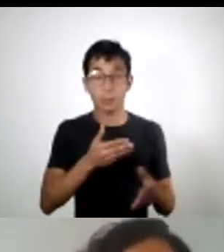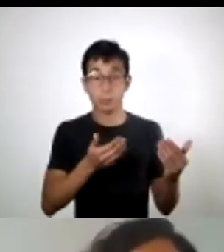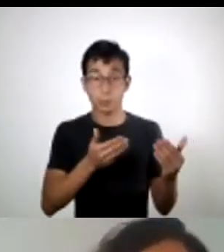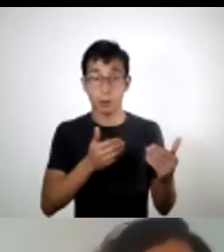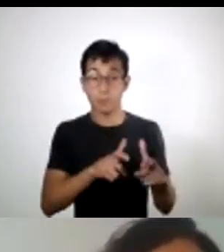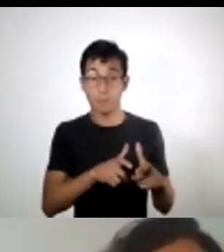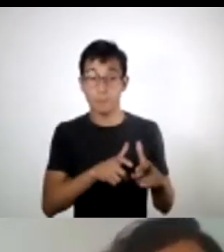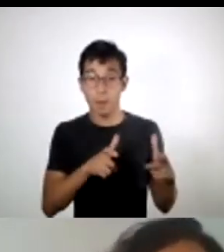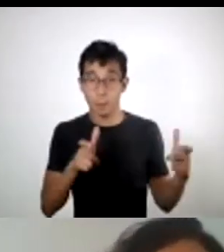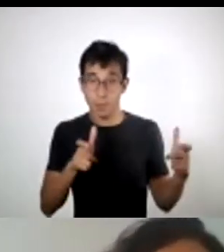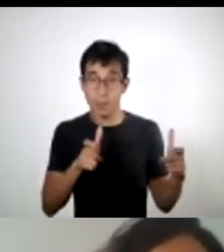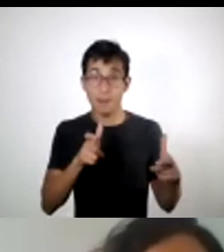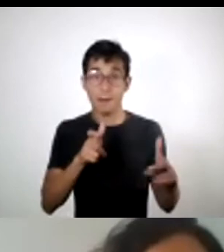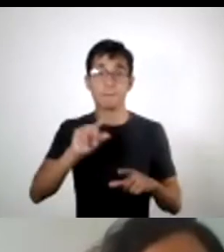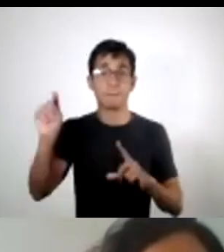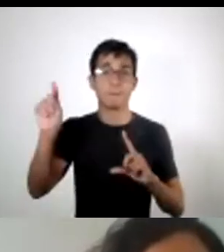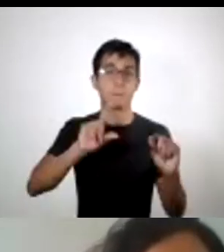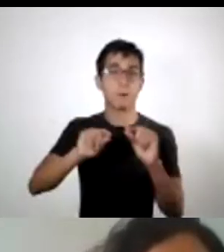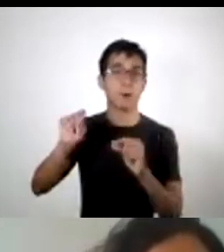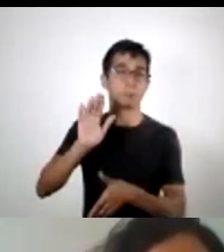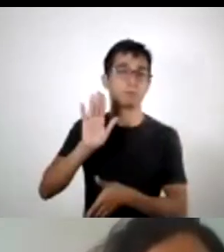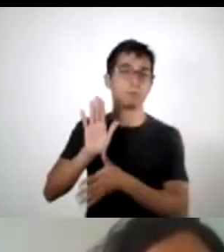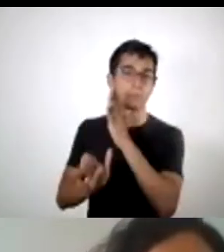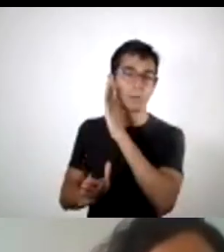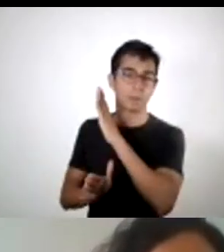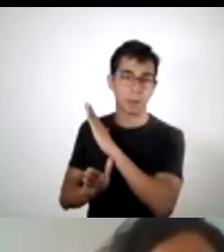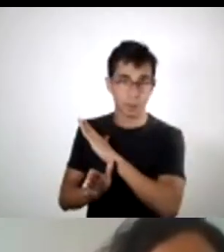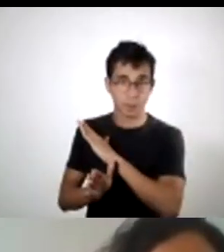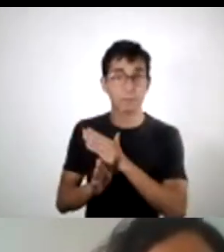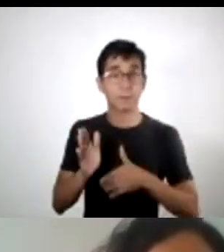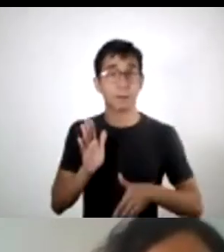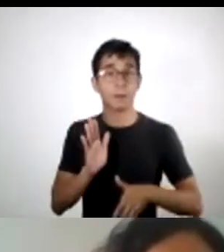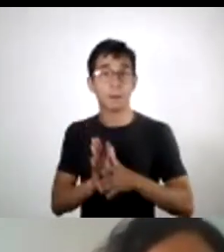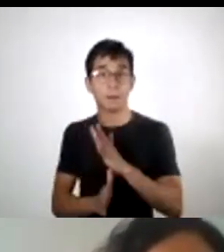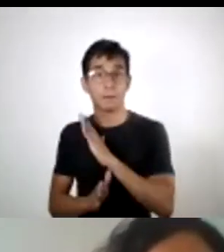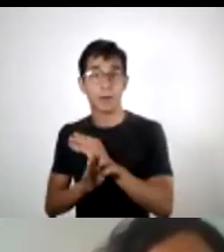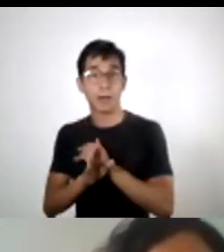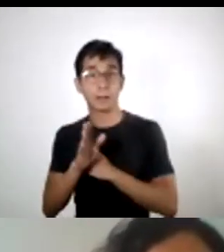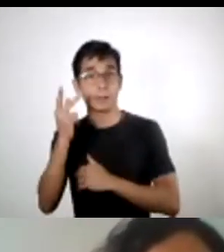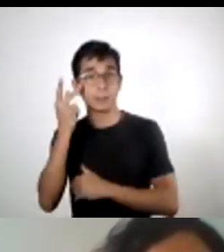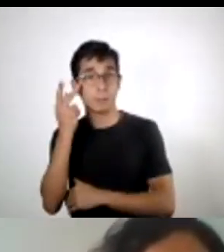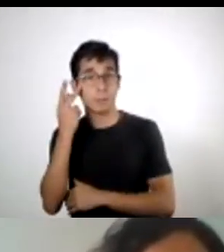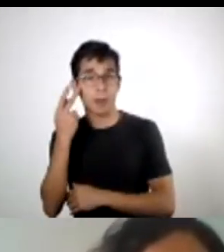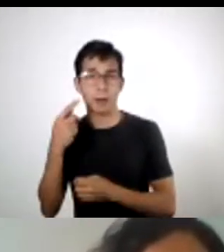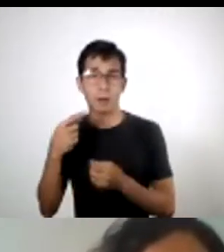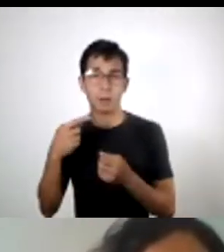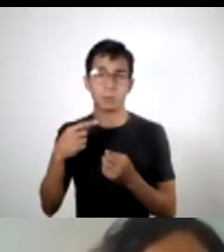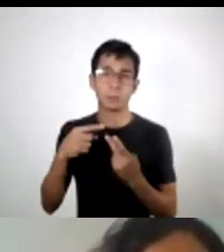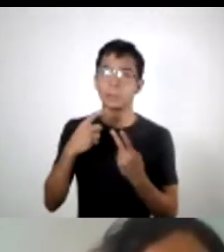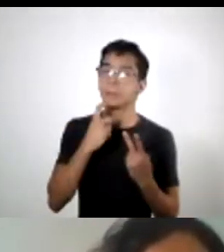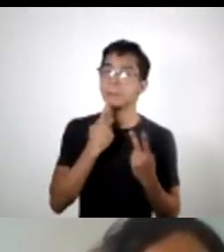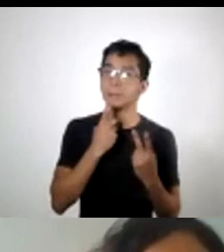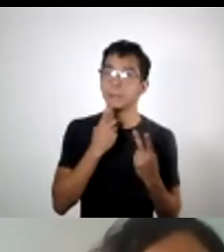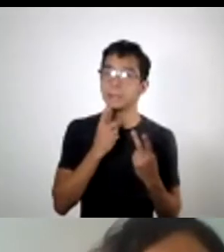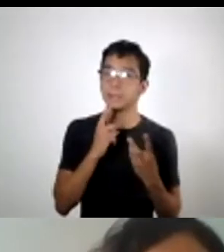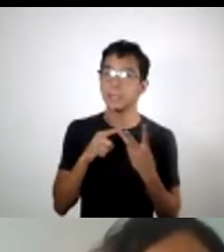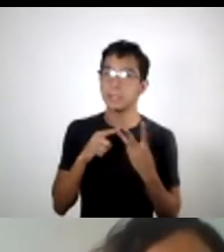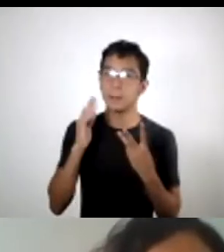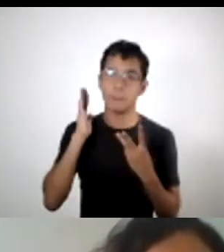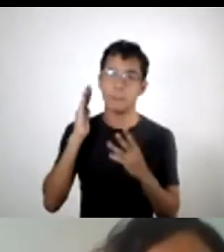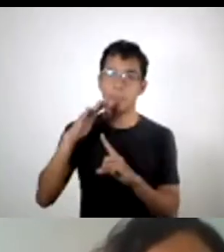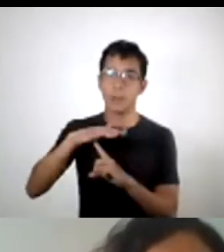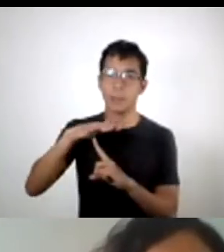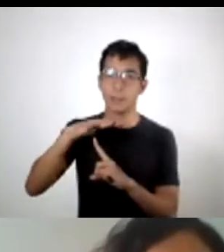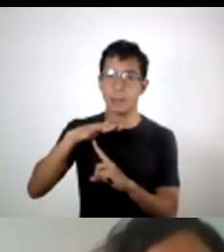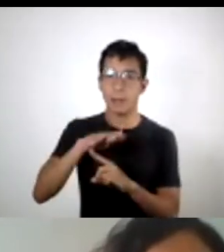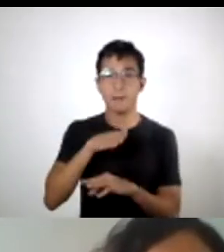saído a gente fala assim, tem ido ali até São Paulo, Campinas, Paraná, para estudar, e